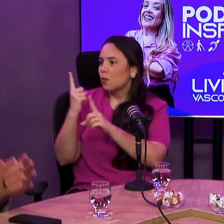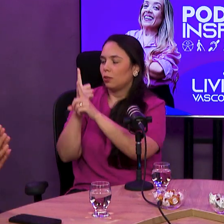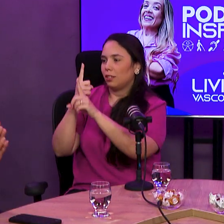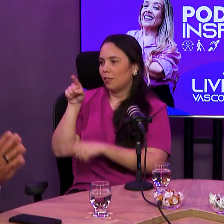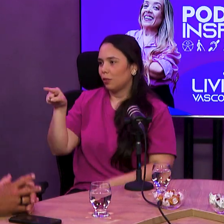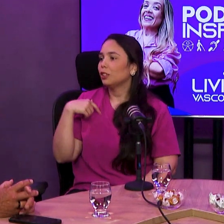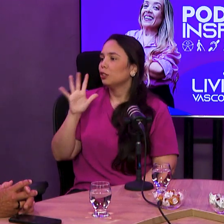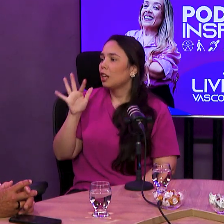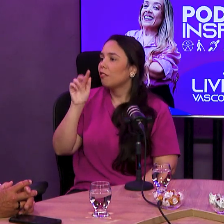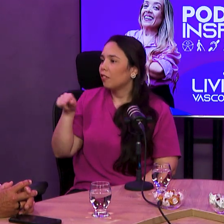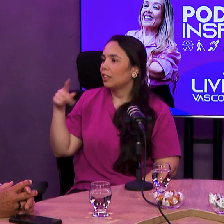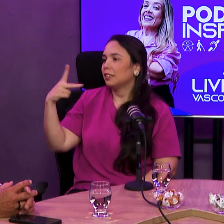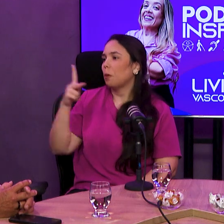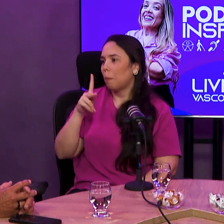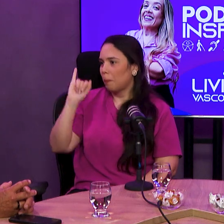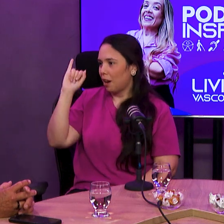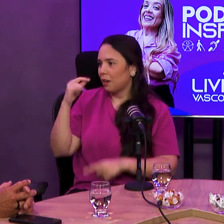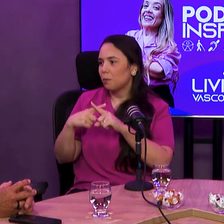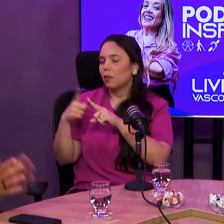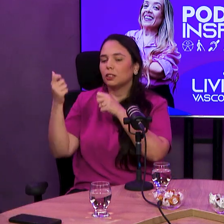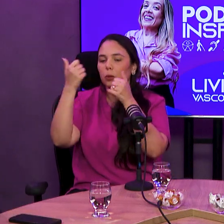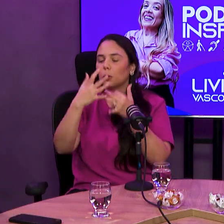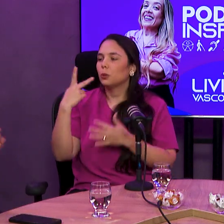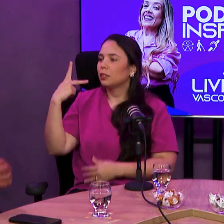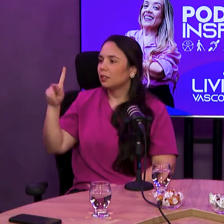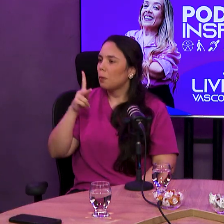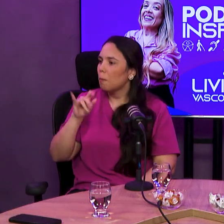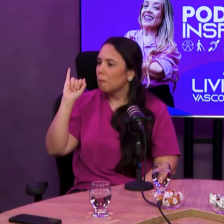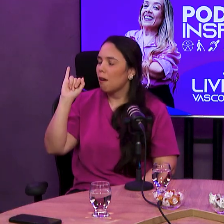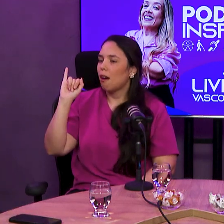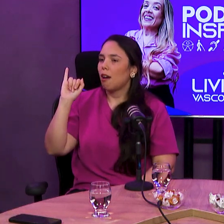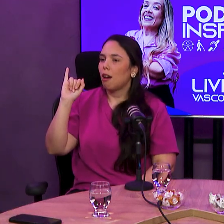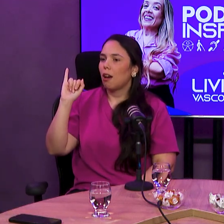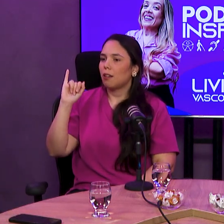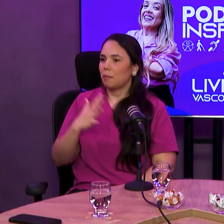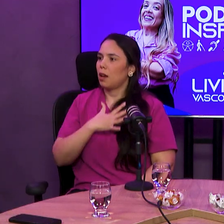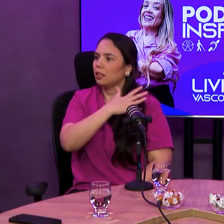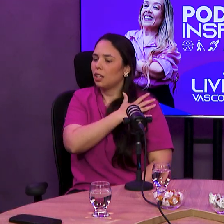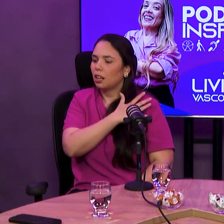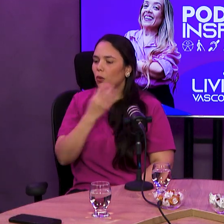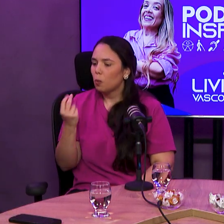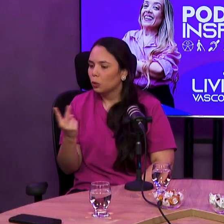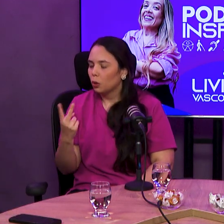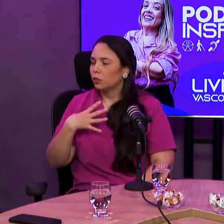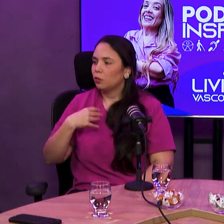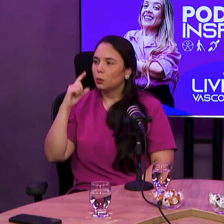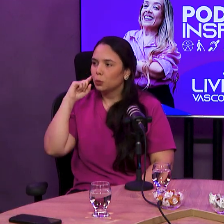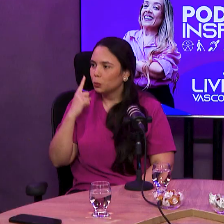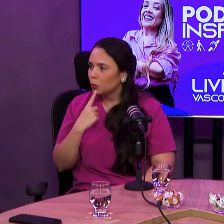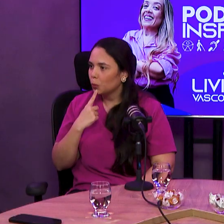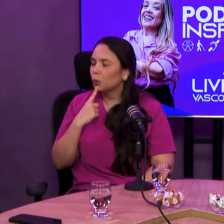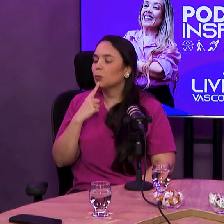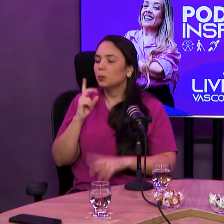Eu já virei fã do seu pai, porque você contou na sua história que seu pai ficou sozinho com vocês. E mesmo sabendo